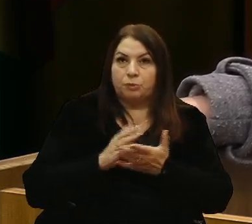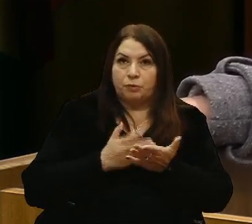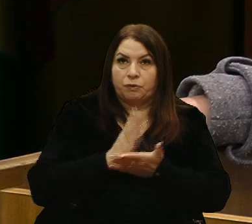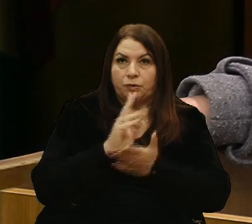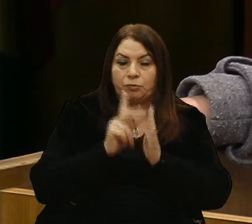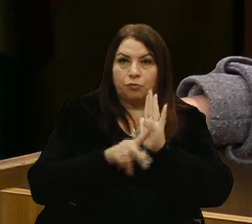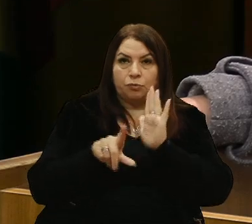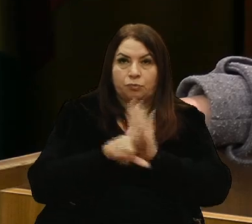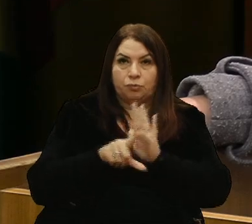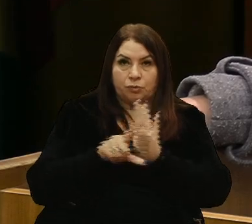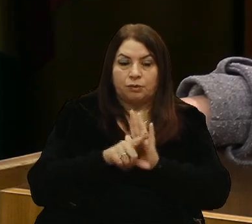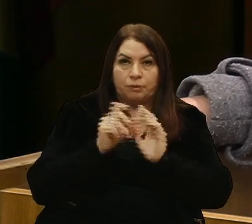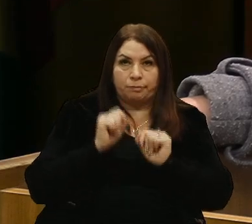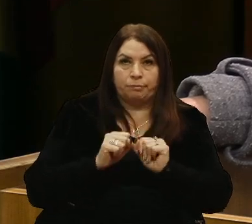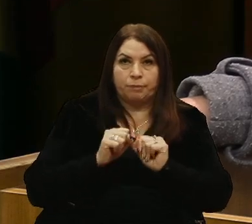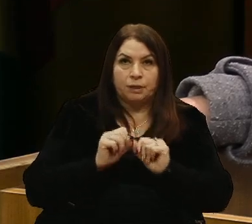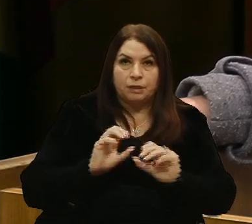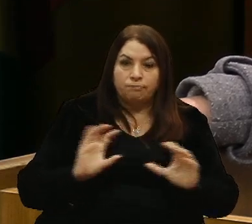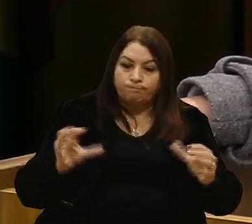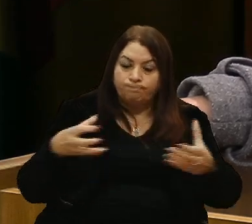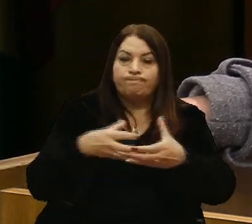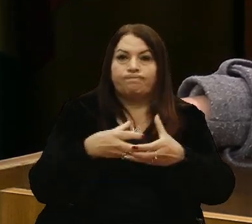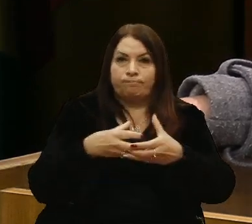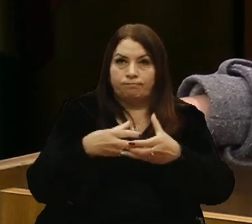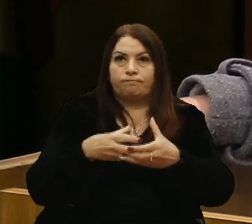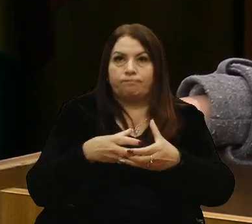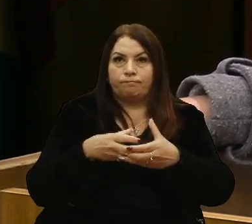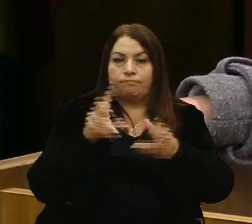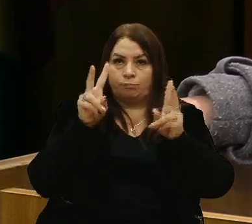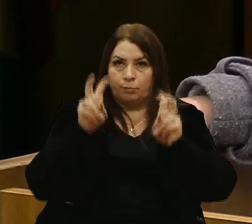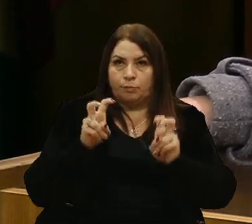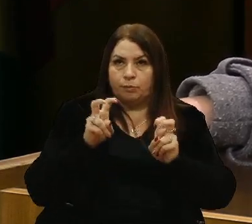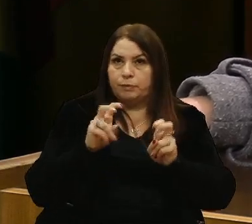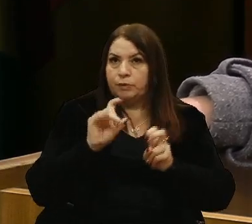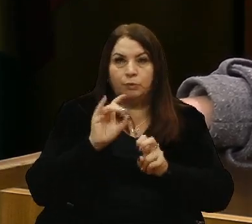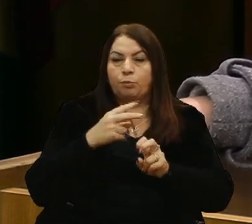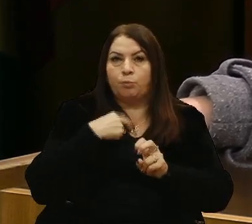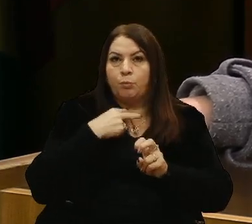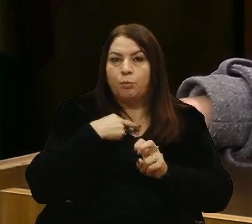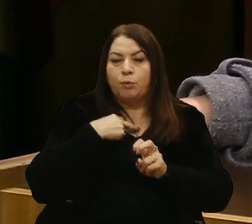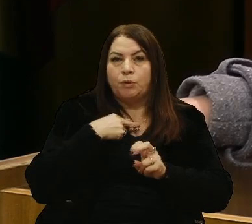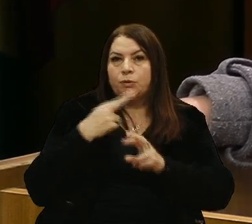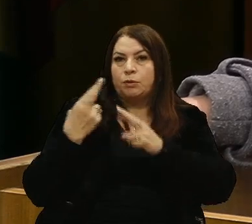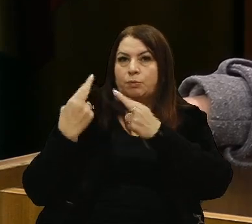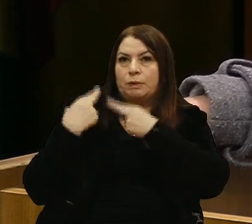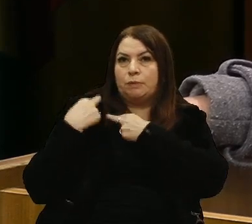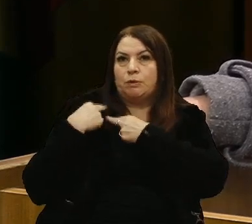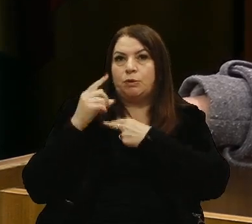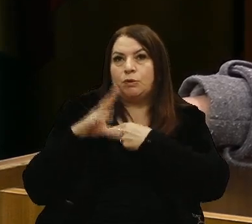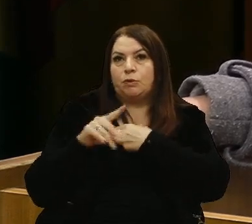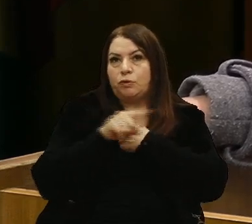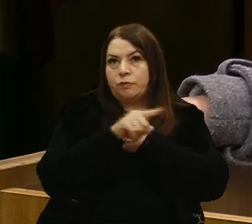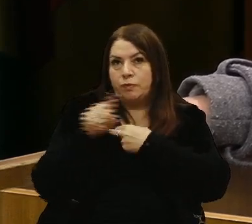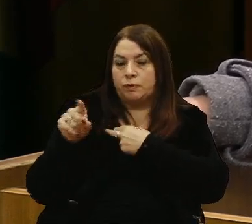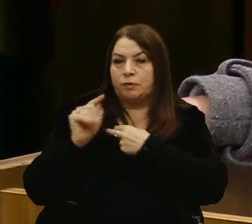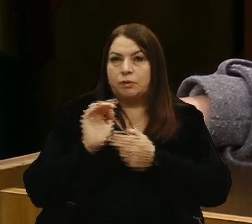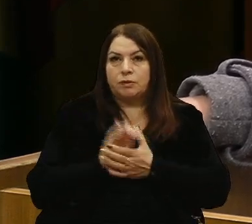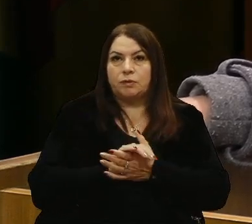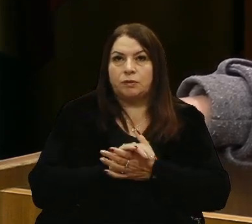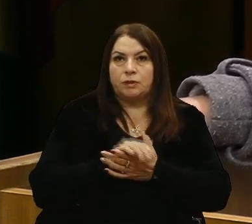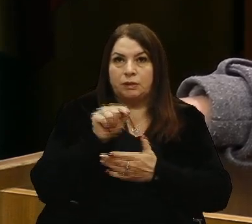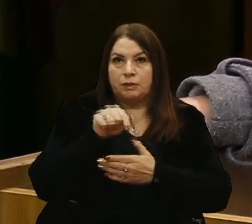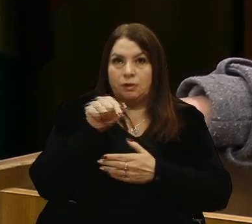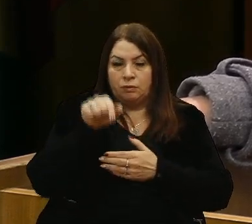desse projeto de lei possa coletivizar esse tema, que não pode ser de responsabilidade só de vocês que